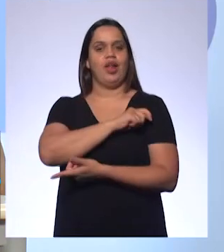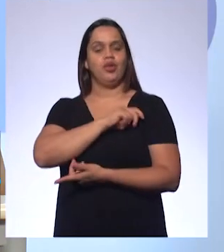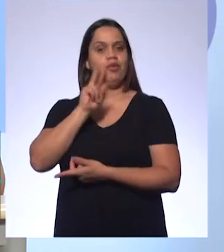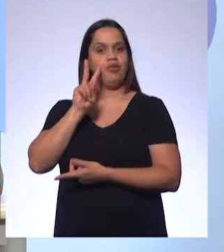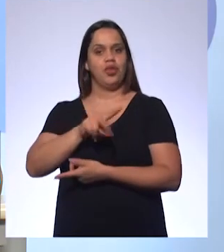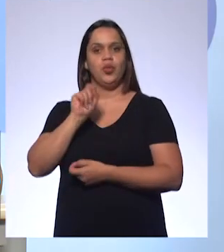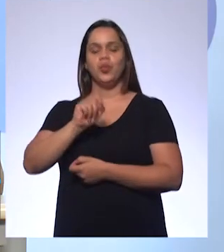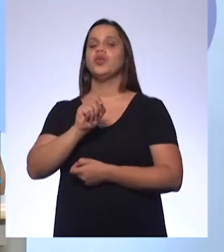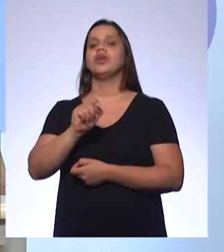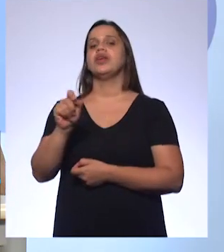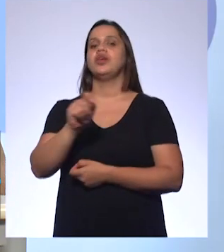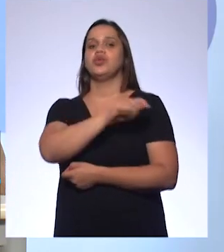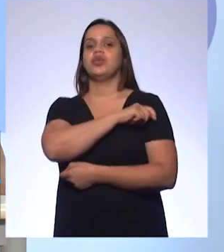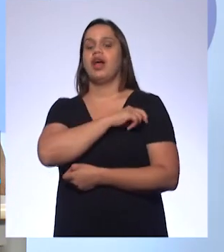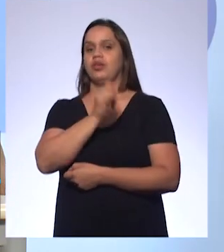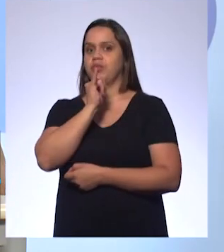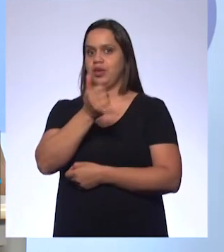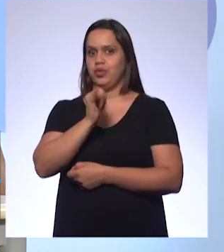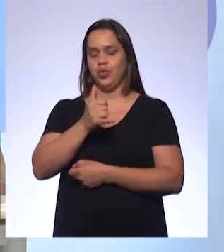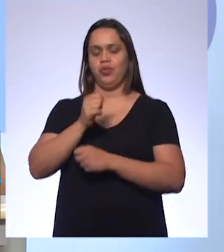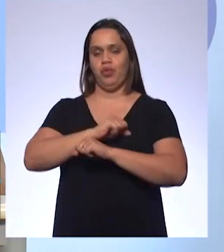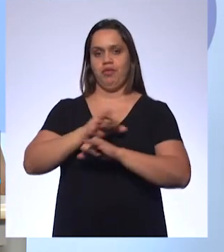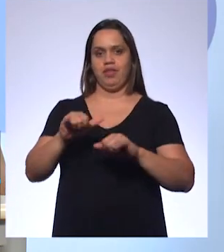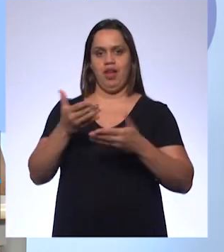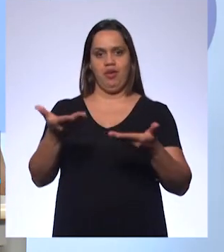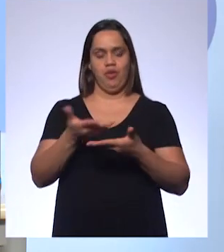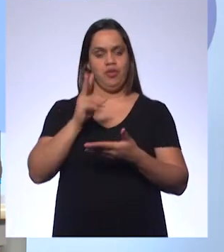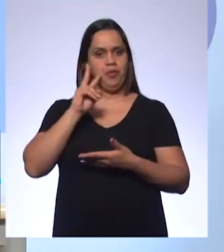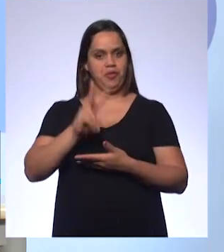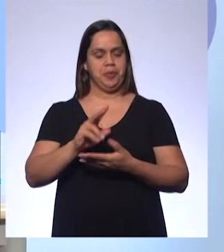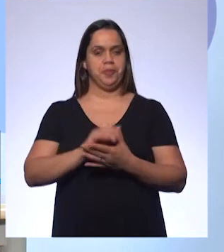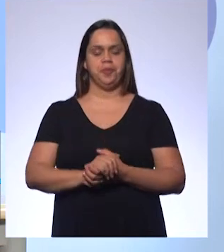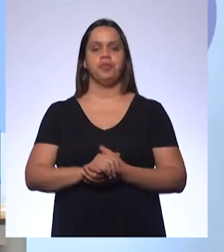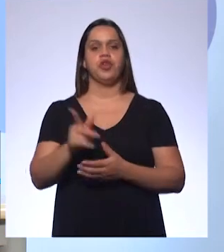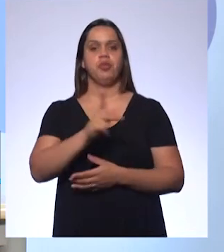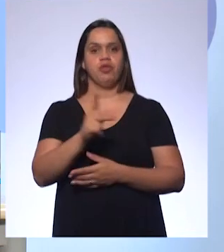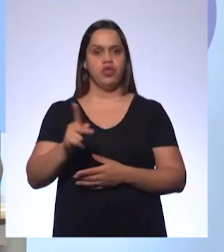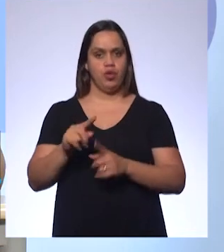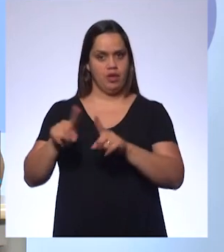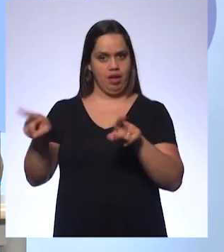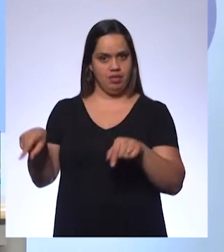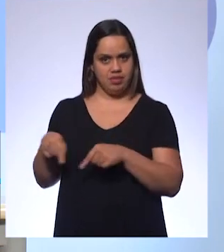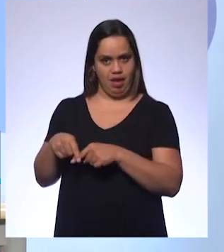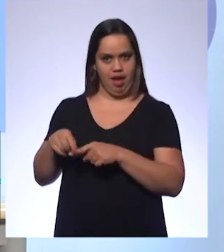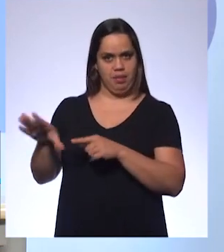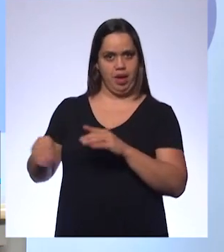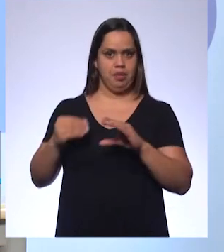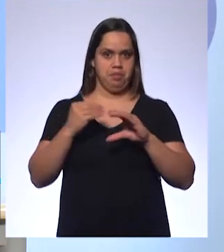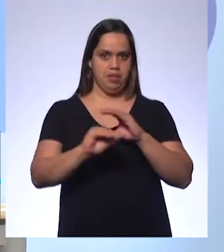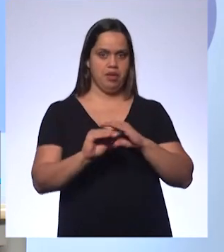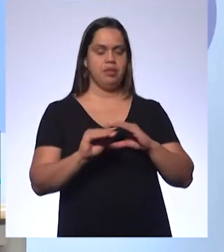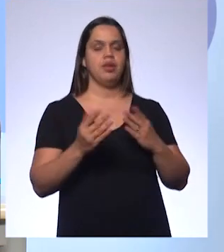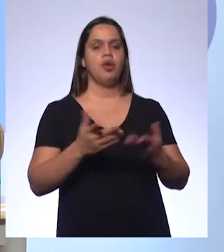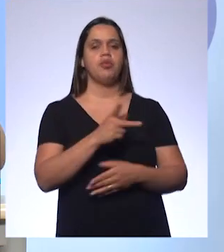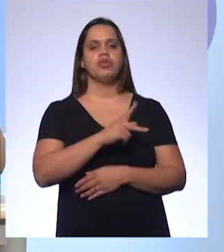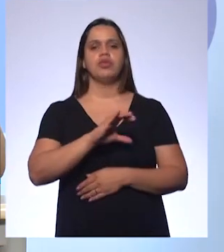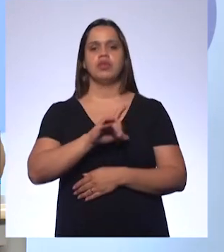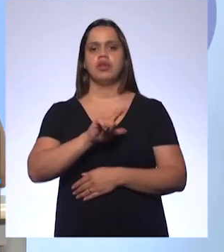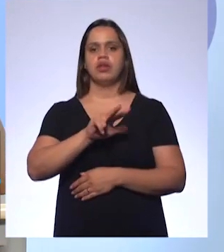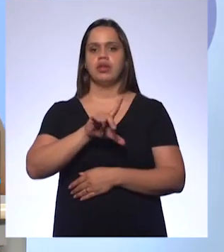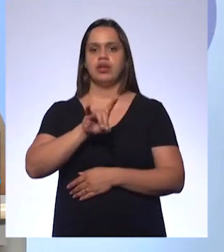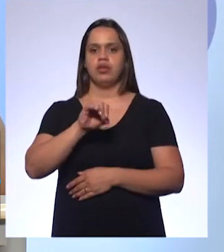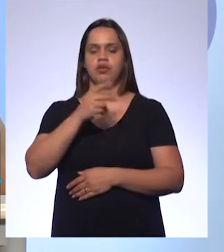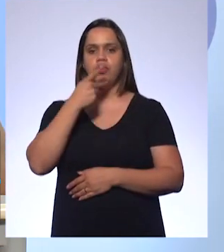socializar as respostas que os estudantes estão nos colocando, que os professores estão nos replicando. Então, o professor Cláudio fala